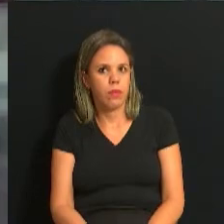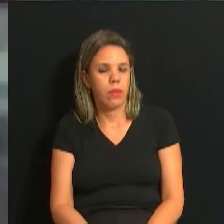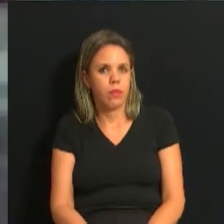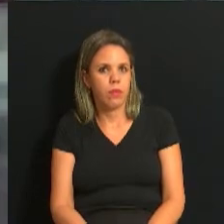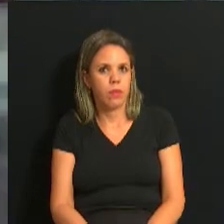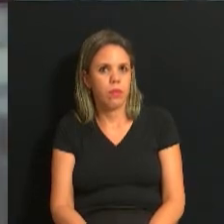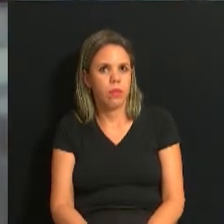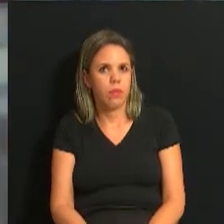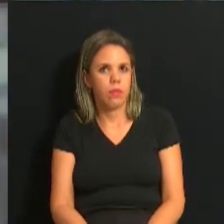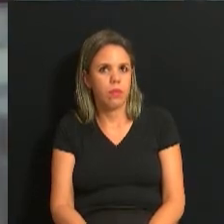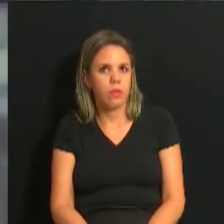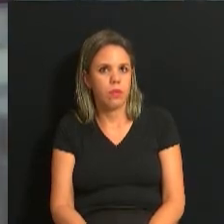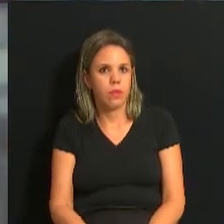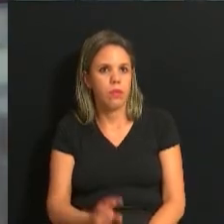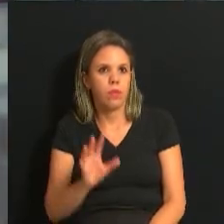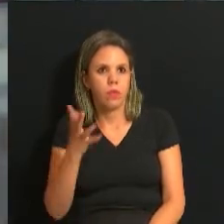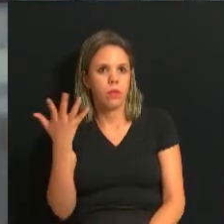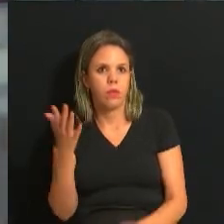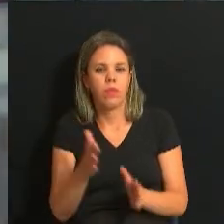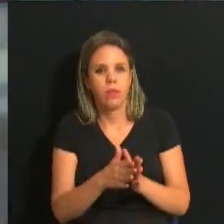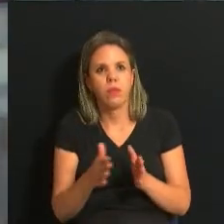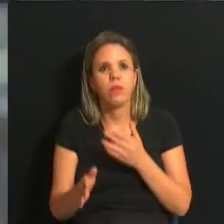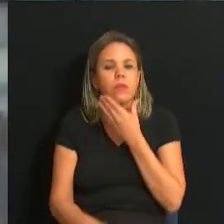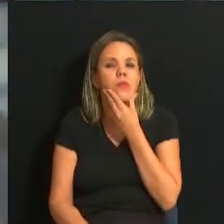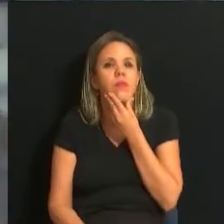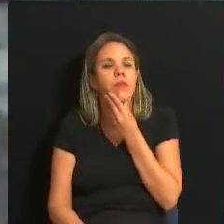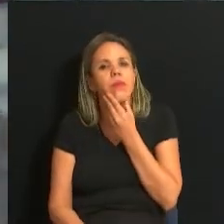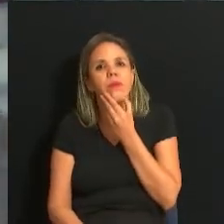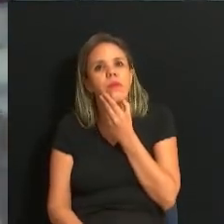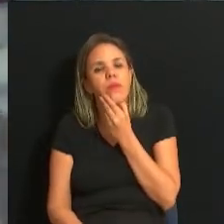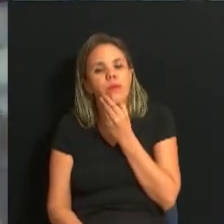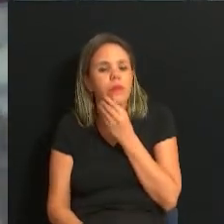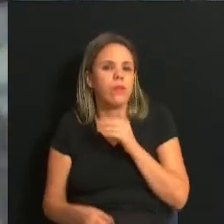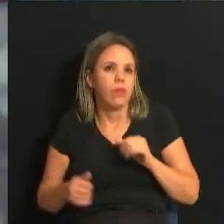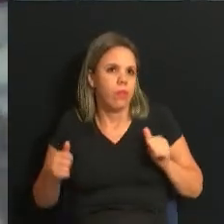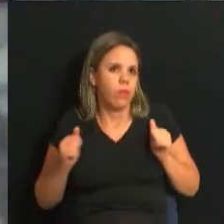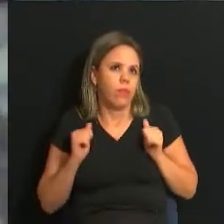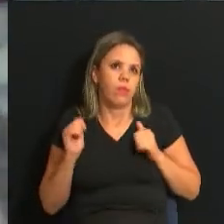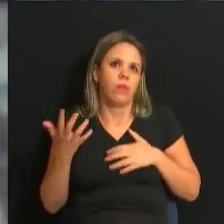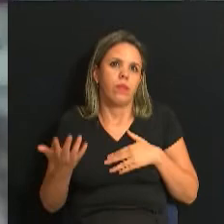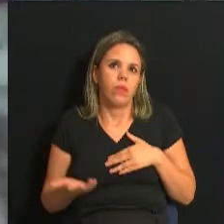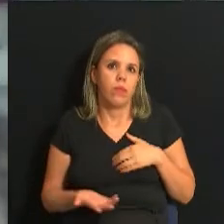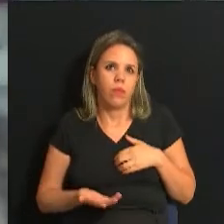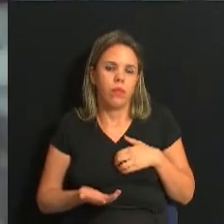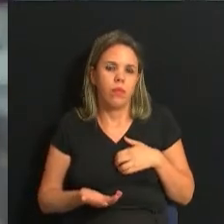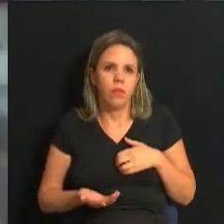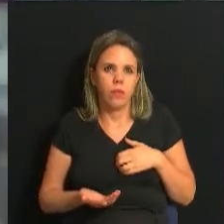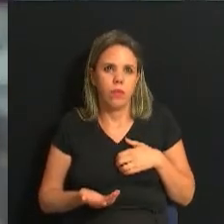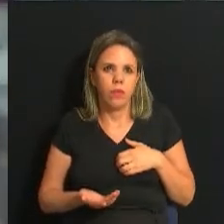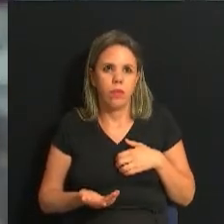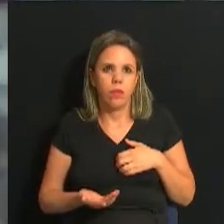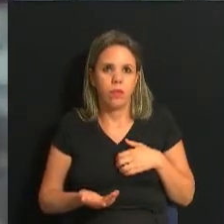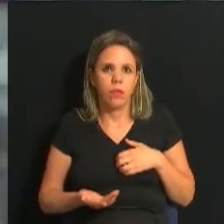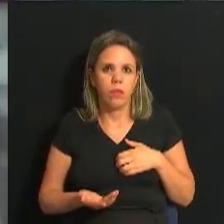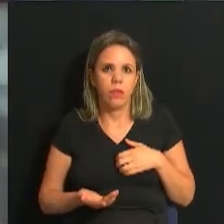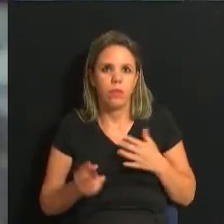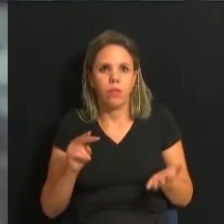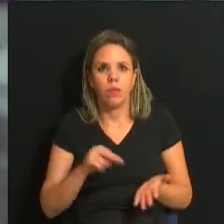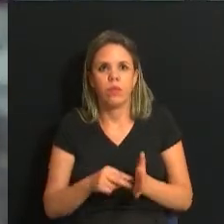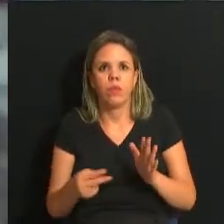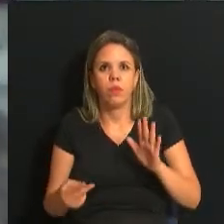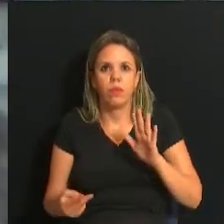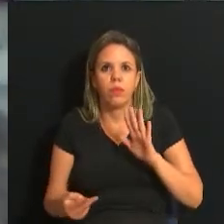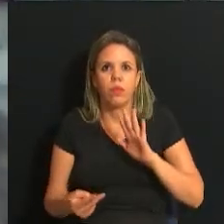os acontecimentos, eles são neutros. a interpretação e